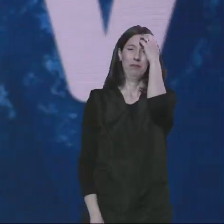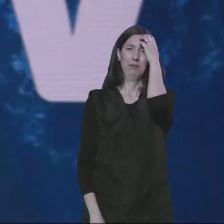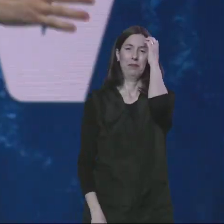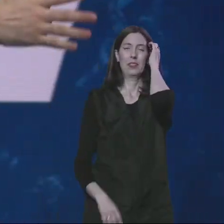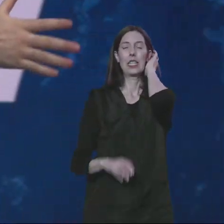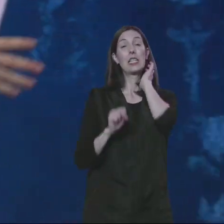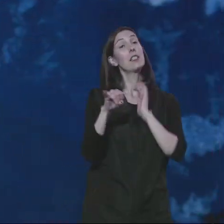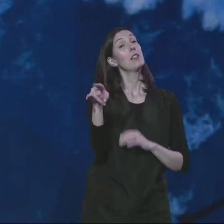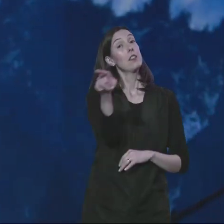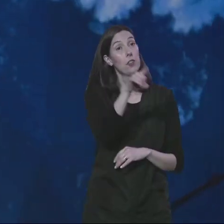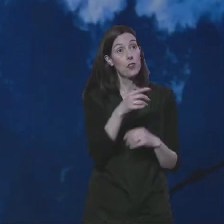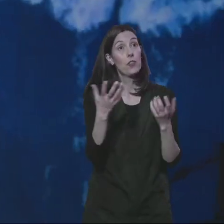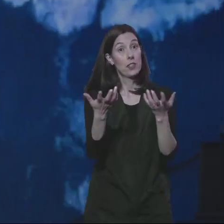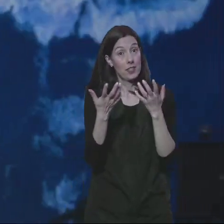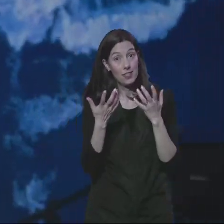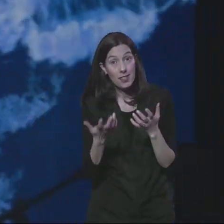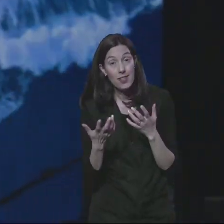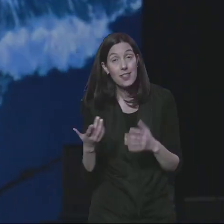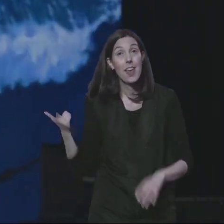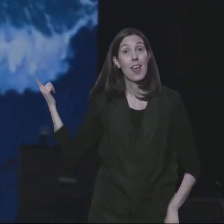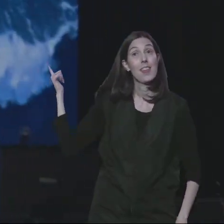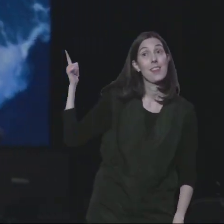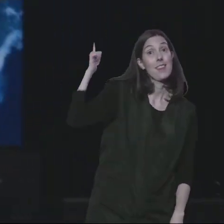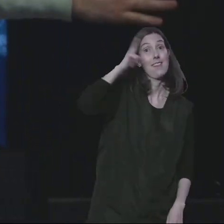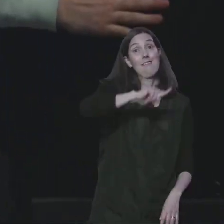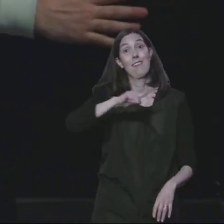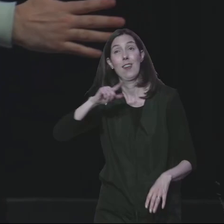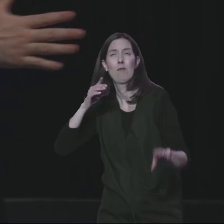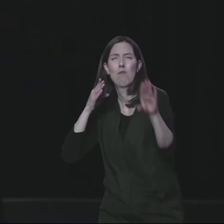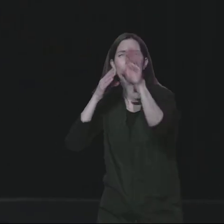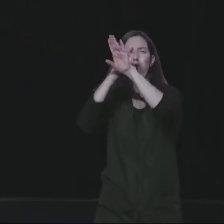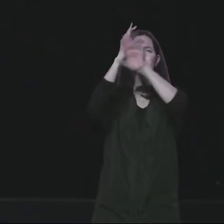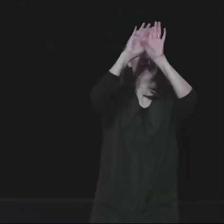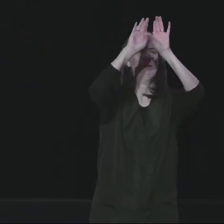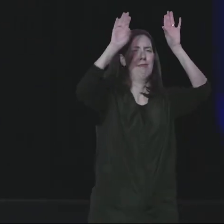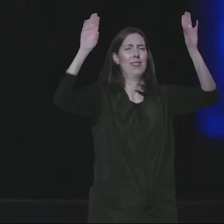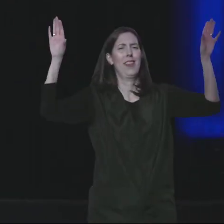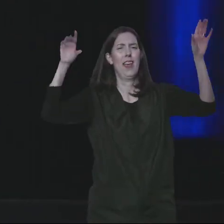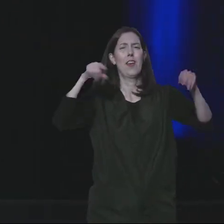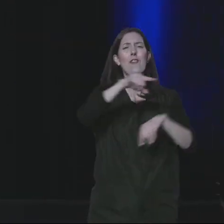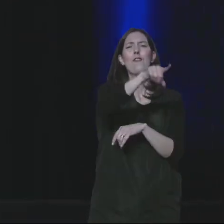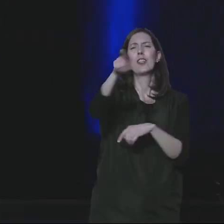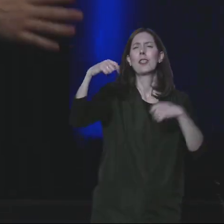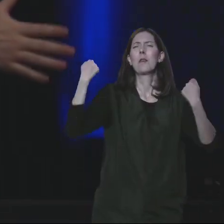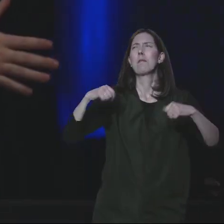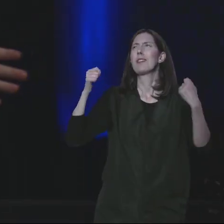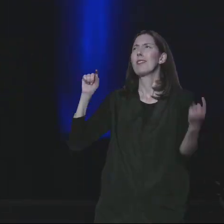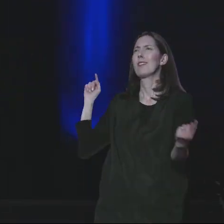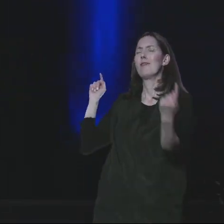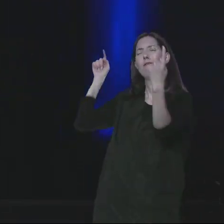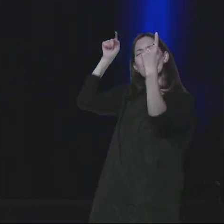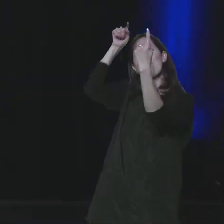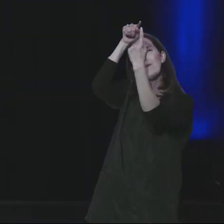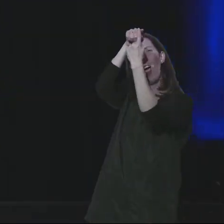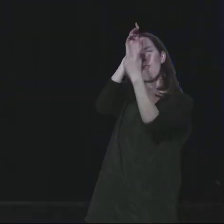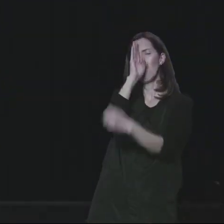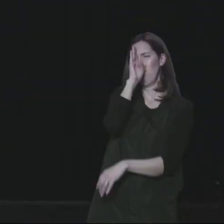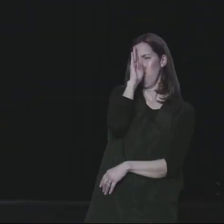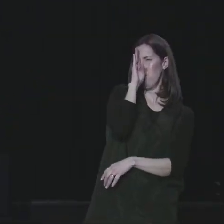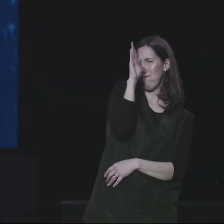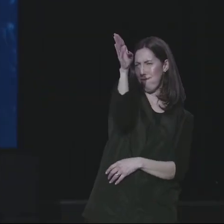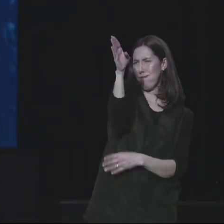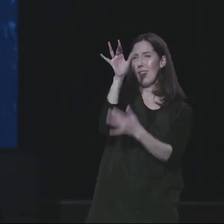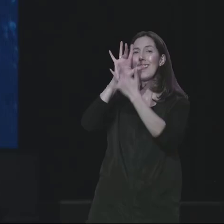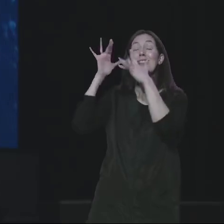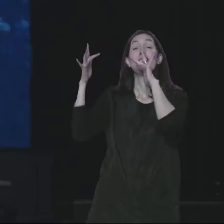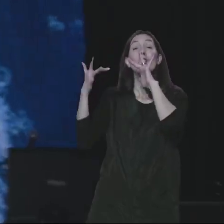quer ganhar a corrida, você tem que fixar no alvo. O alvo da vida cristã é Jesus. A linha de chegada